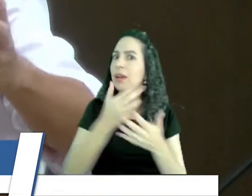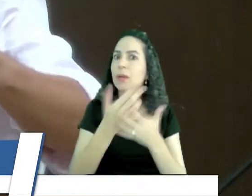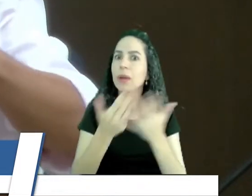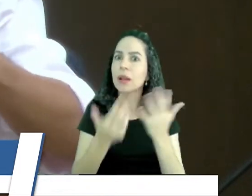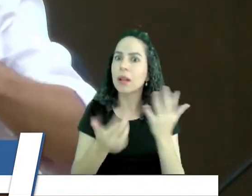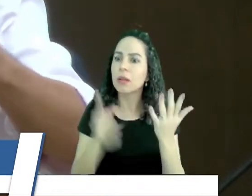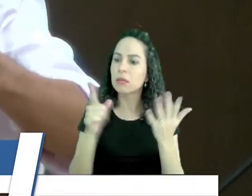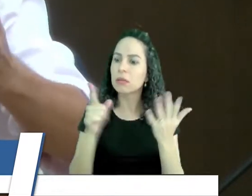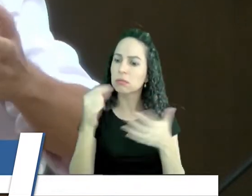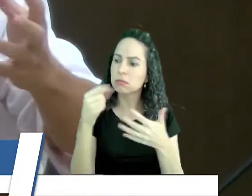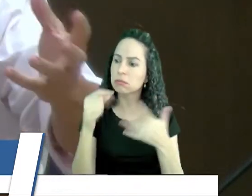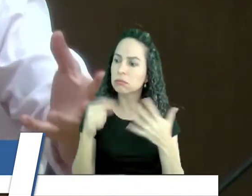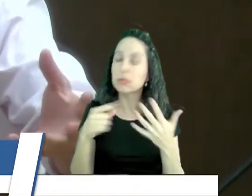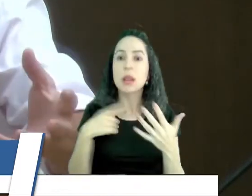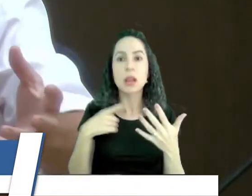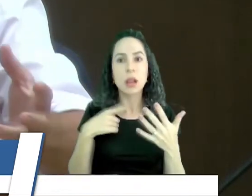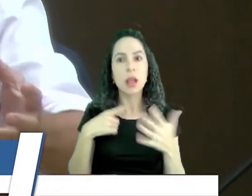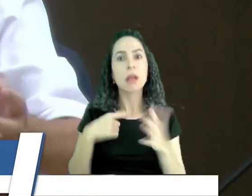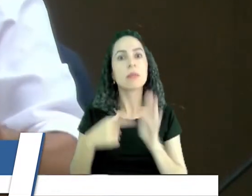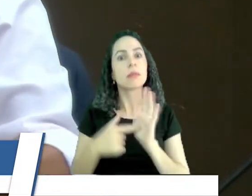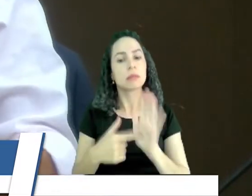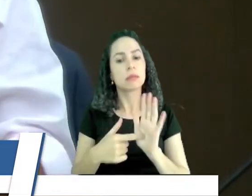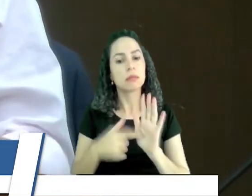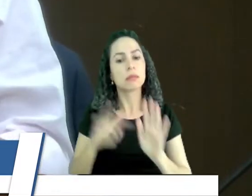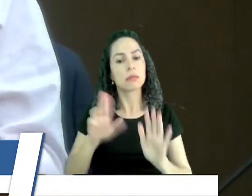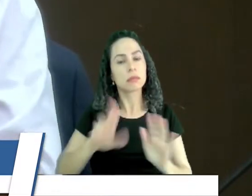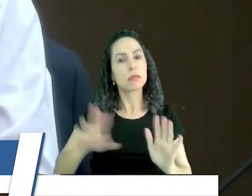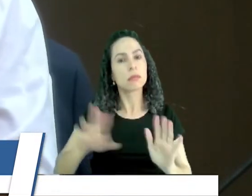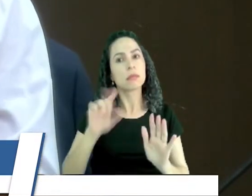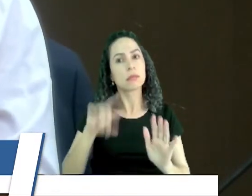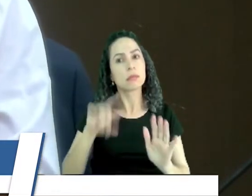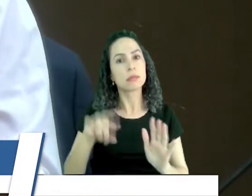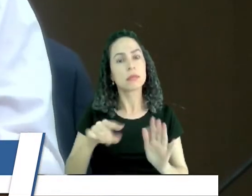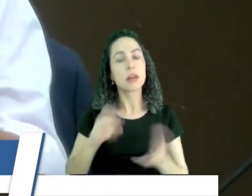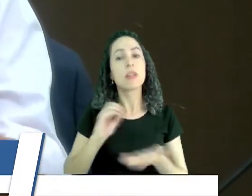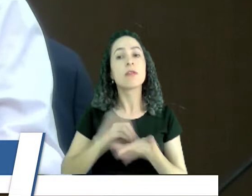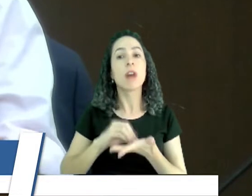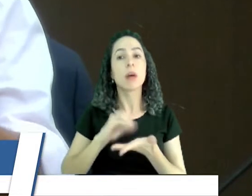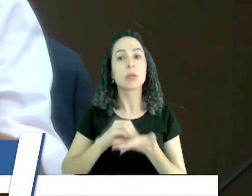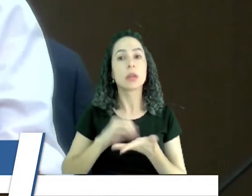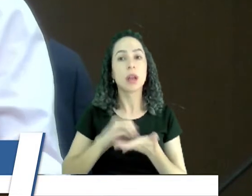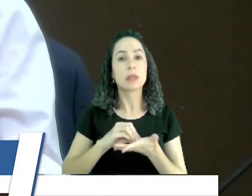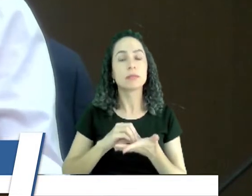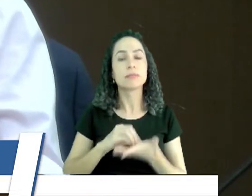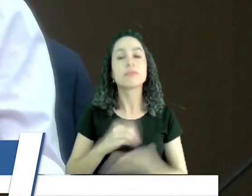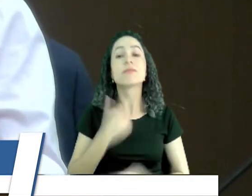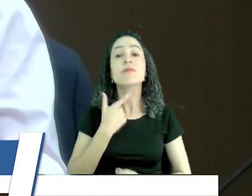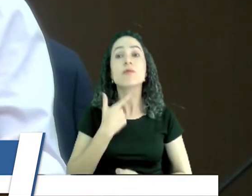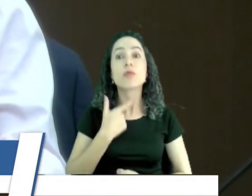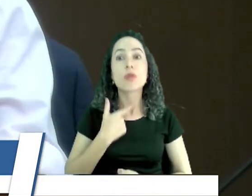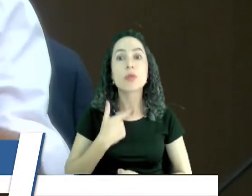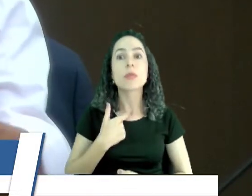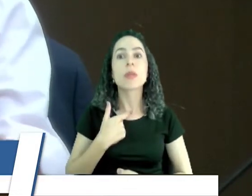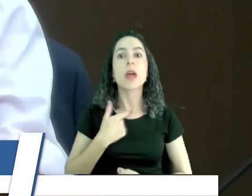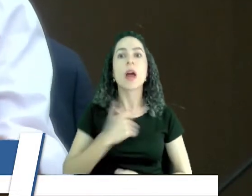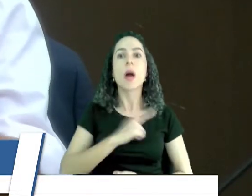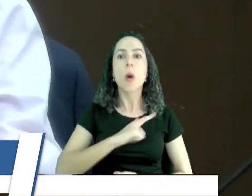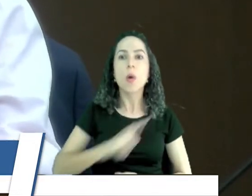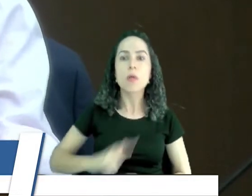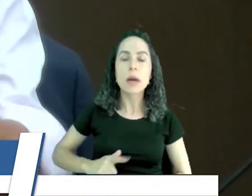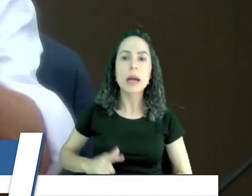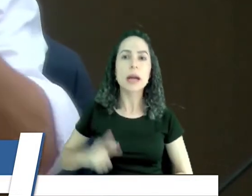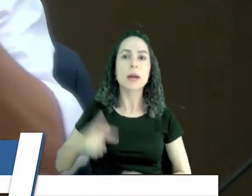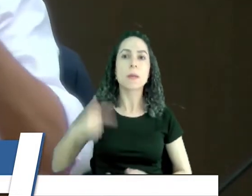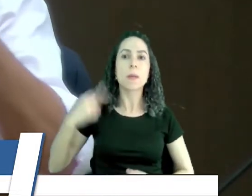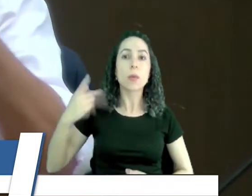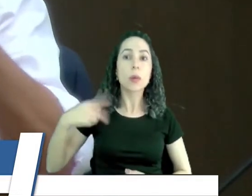aí que nós temos para poder explorar. Então, o que, que falta? Falta vontade política. Vontade